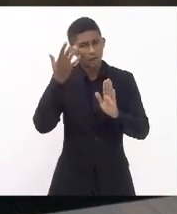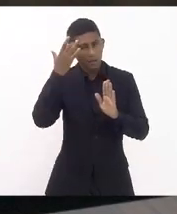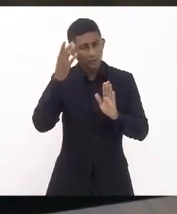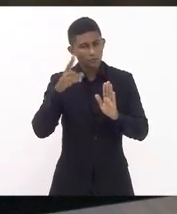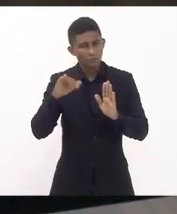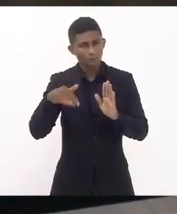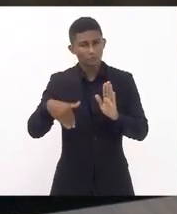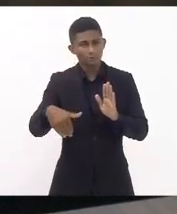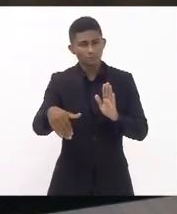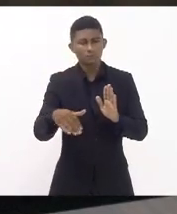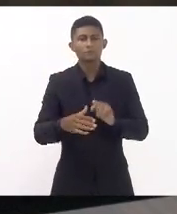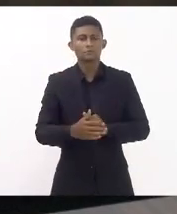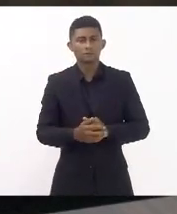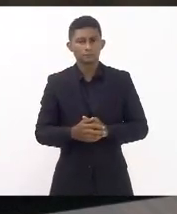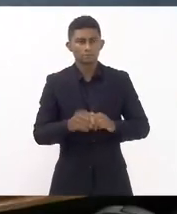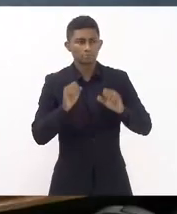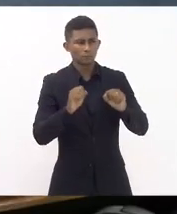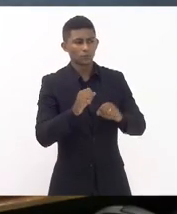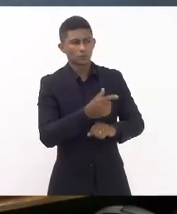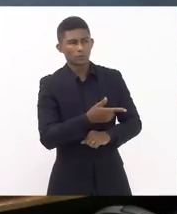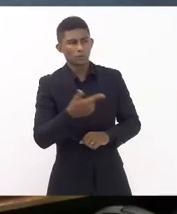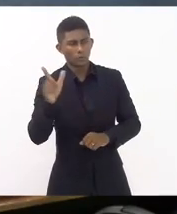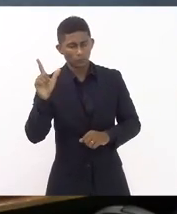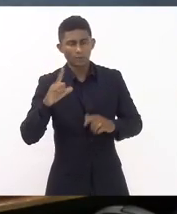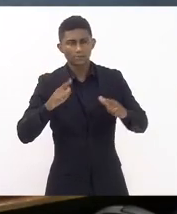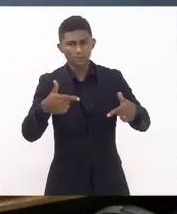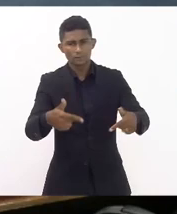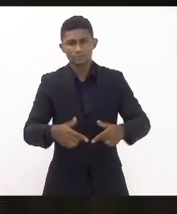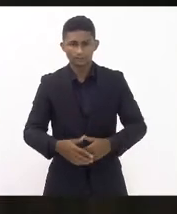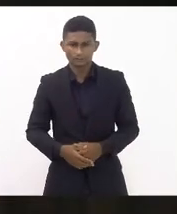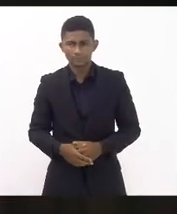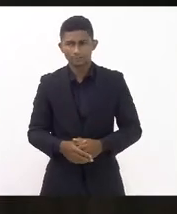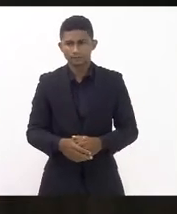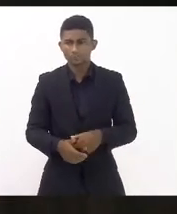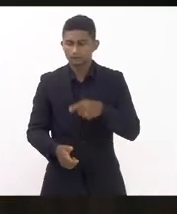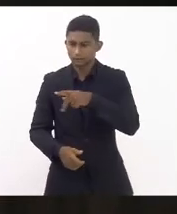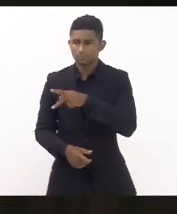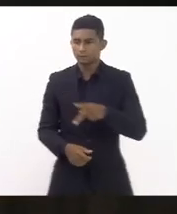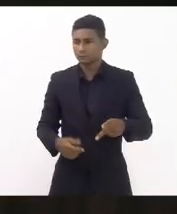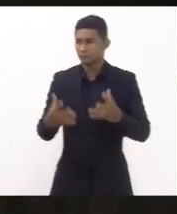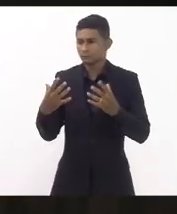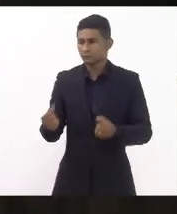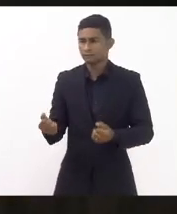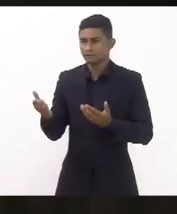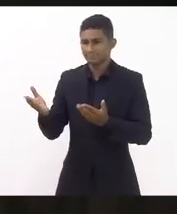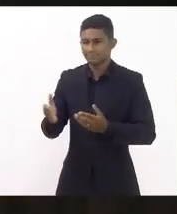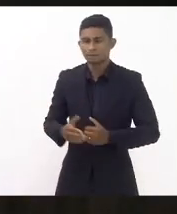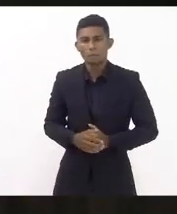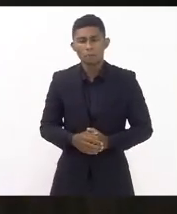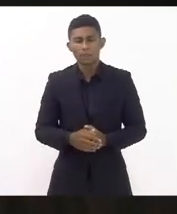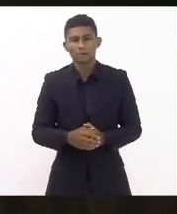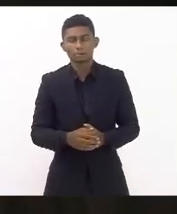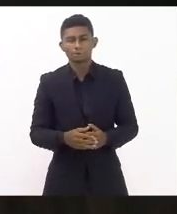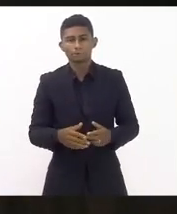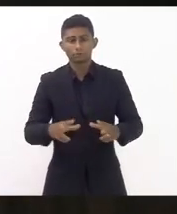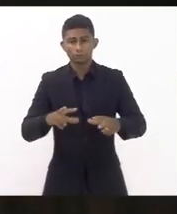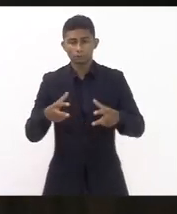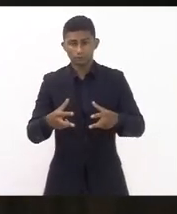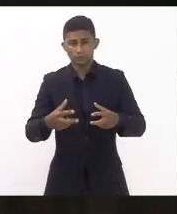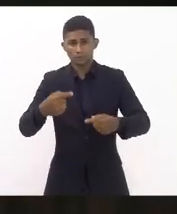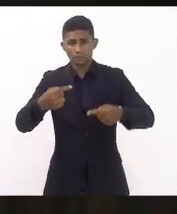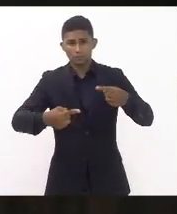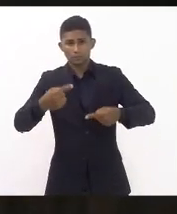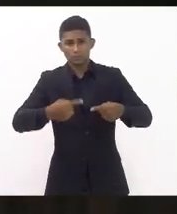pode, a senhora pode colocar em votação. A presidência defere o pedido de Vossa Excelência. Pela Comissão de Política